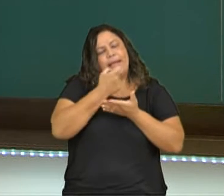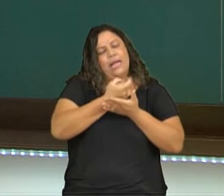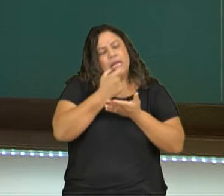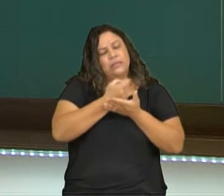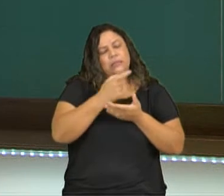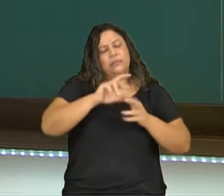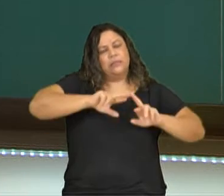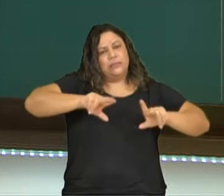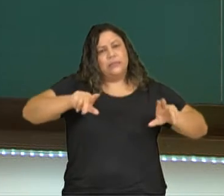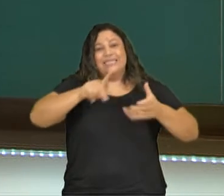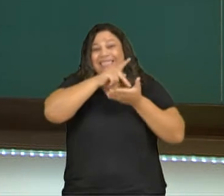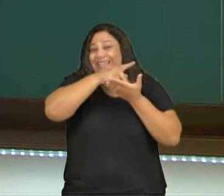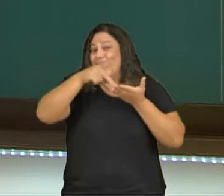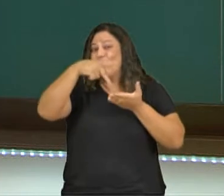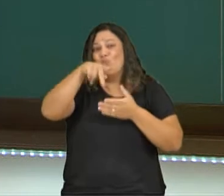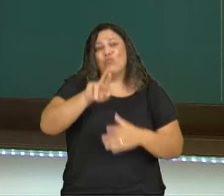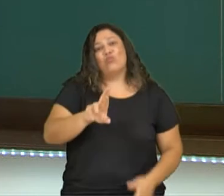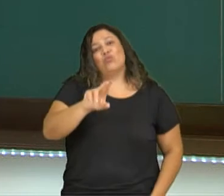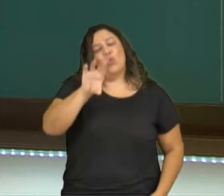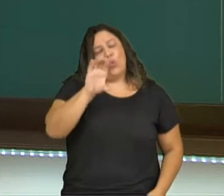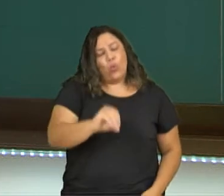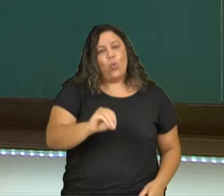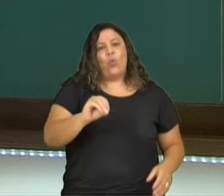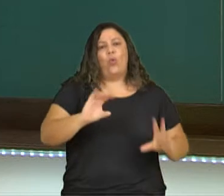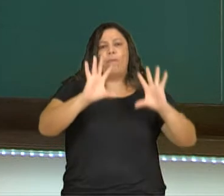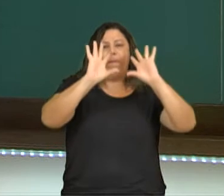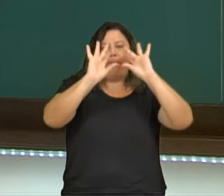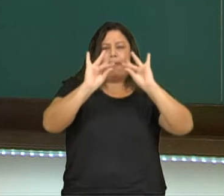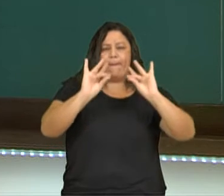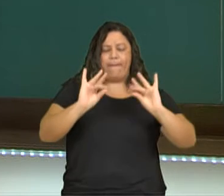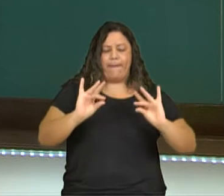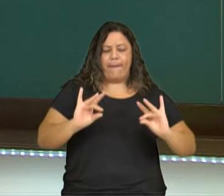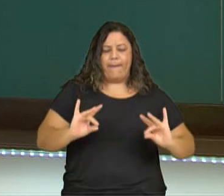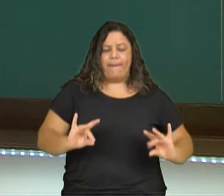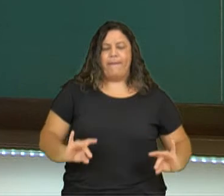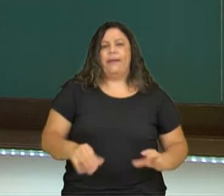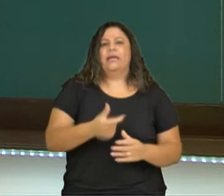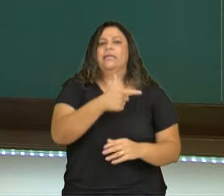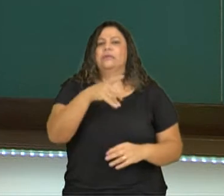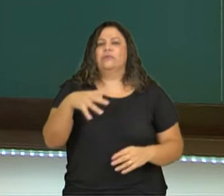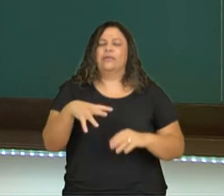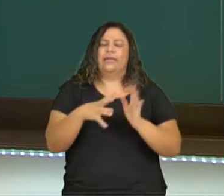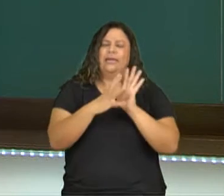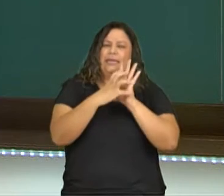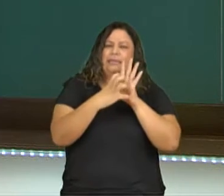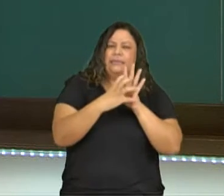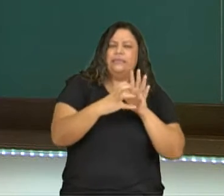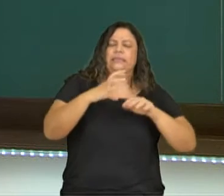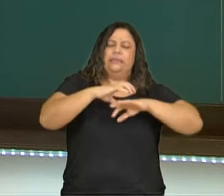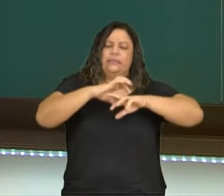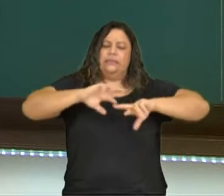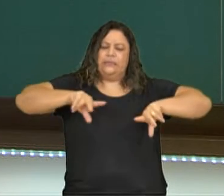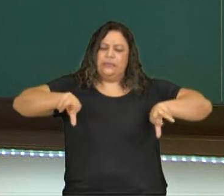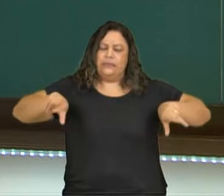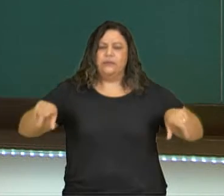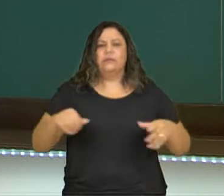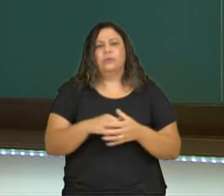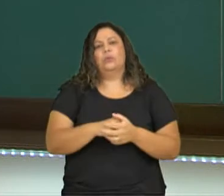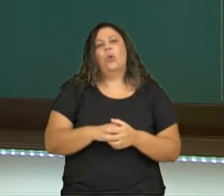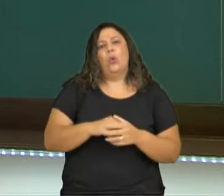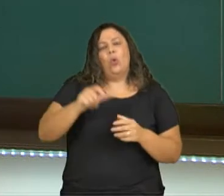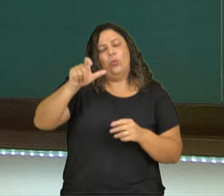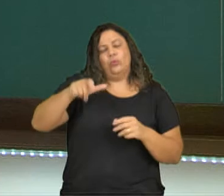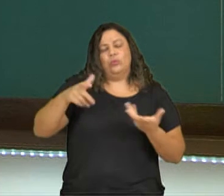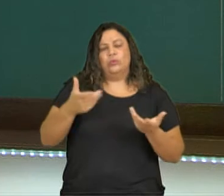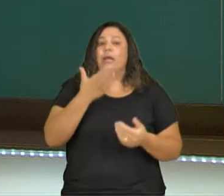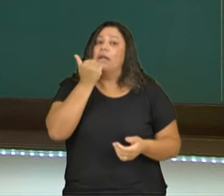bem puro, com o máximo possível de pureza, para não causar alergias e outros efeitos colaterais, tá certo? Na